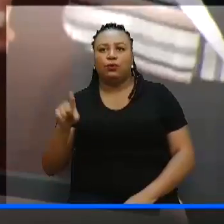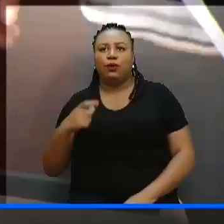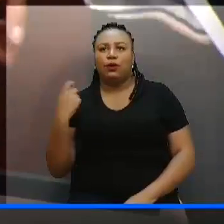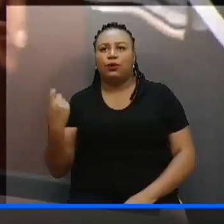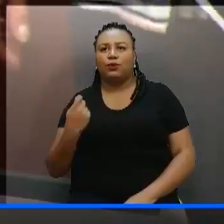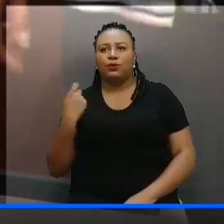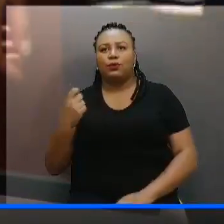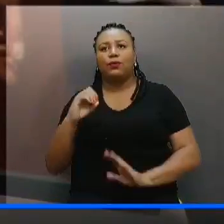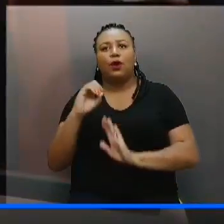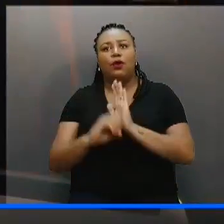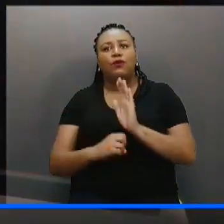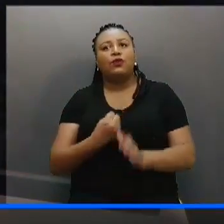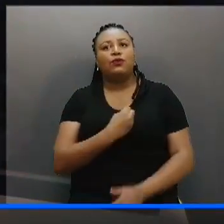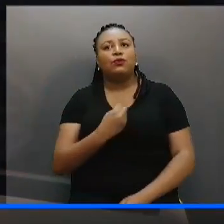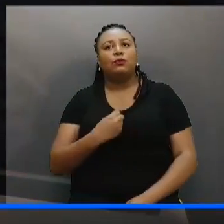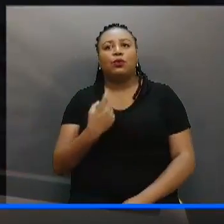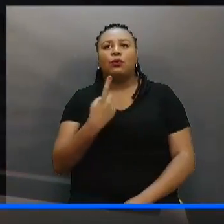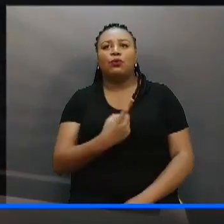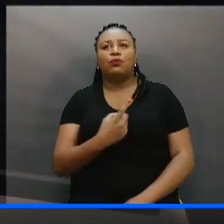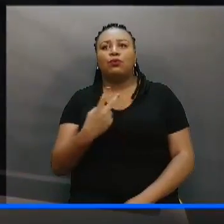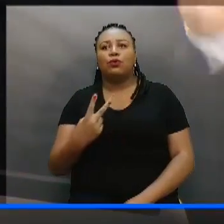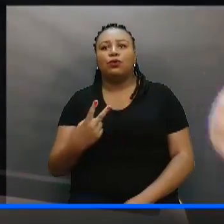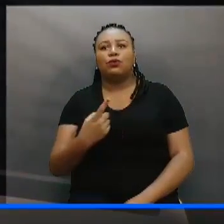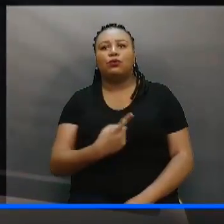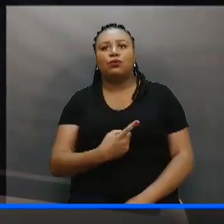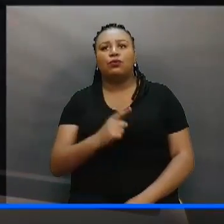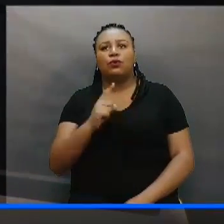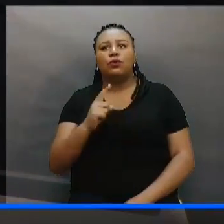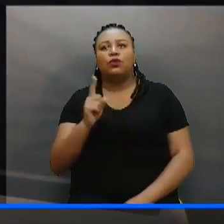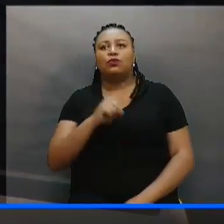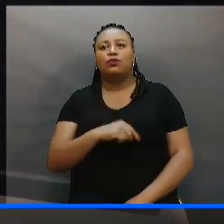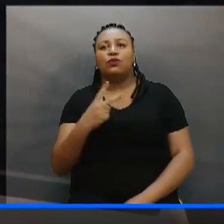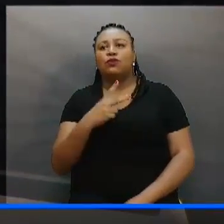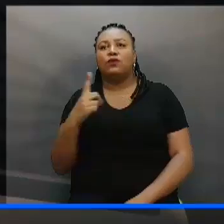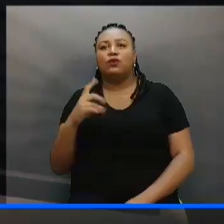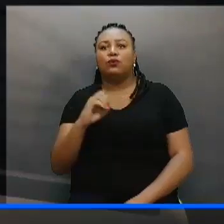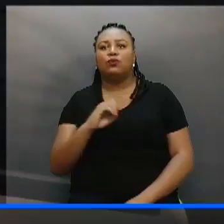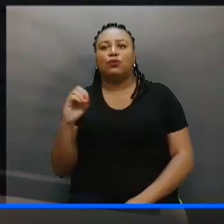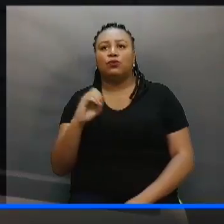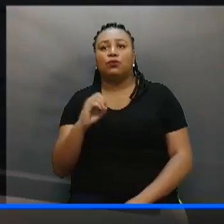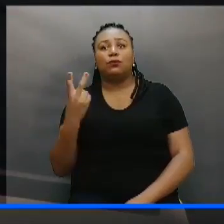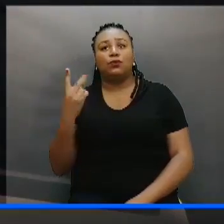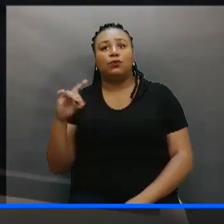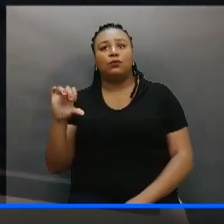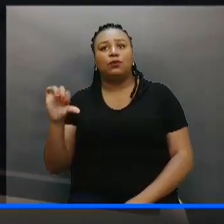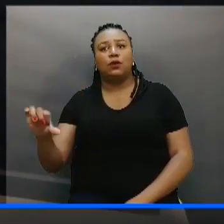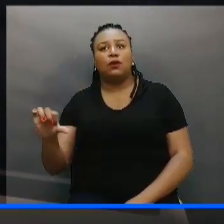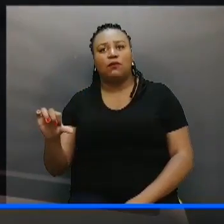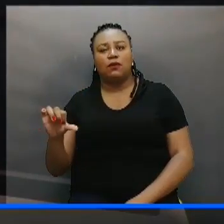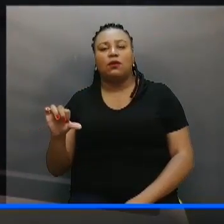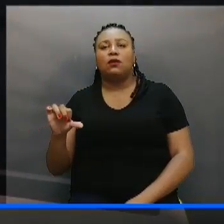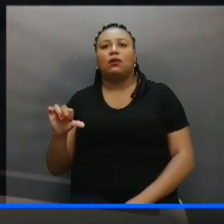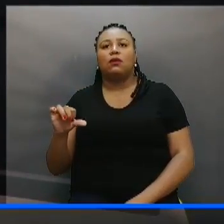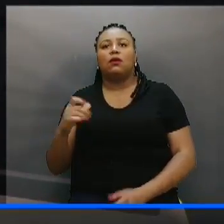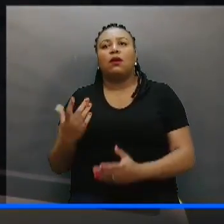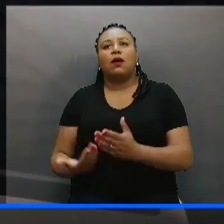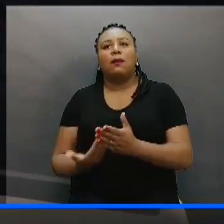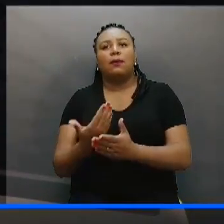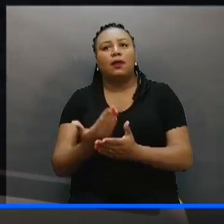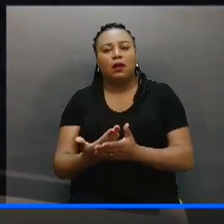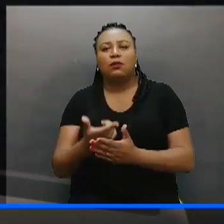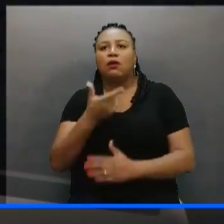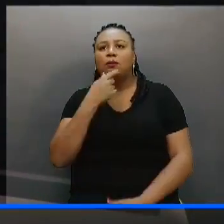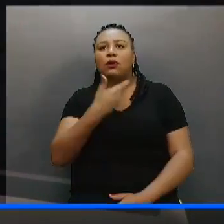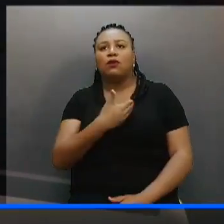ofício número 121 deu 21 de outubro de 2019 encaminhado pelo